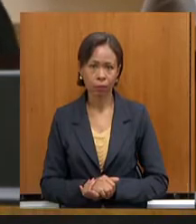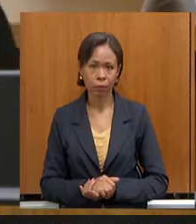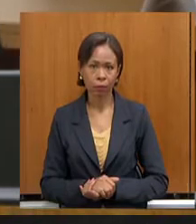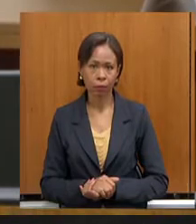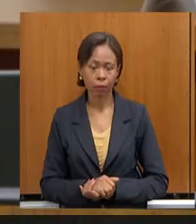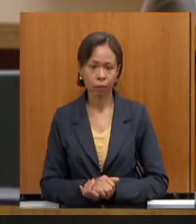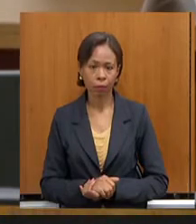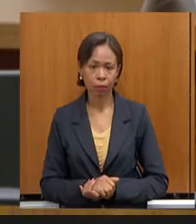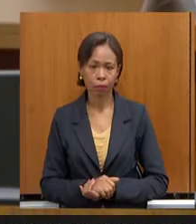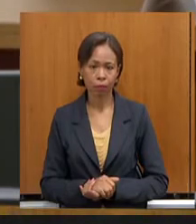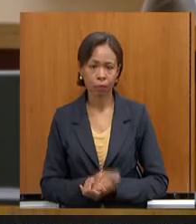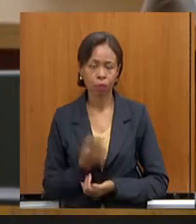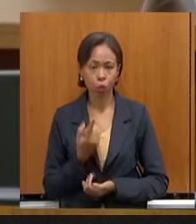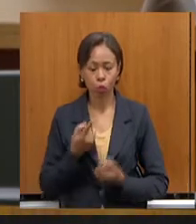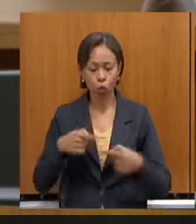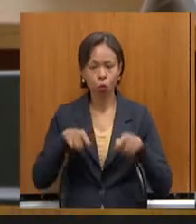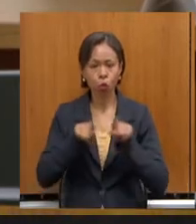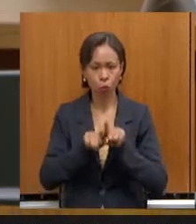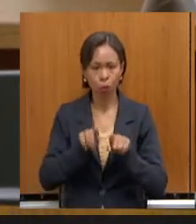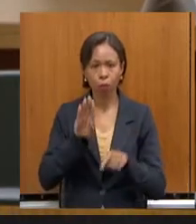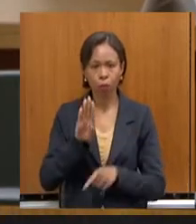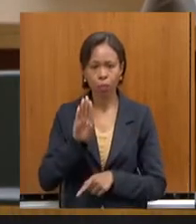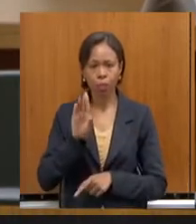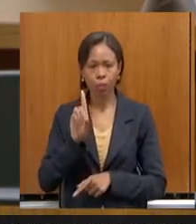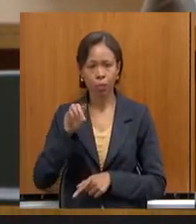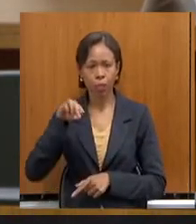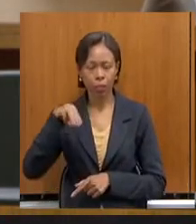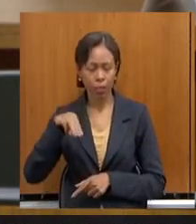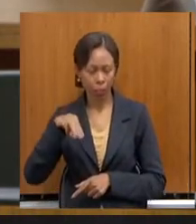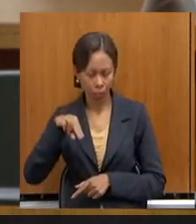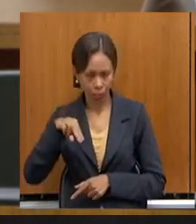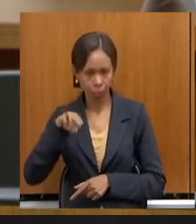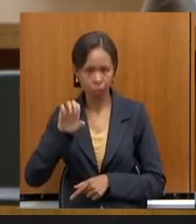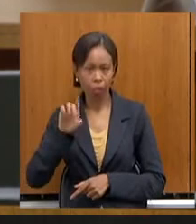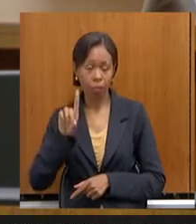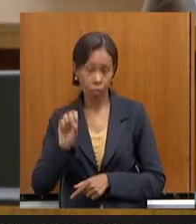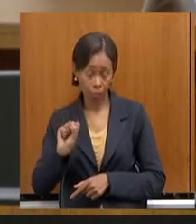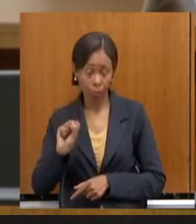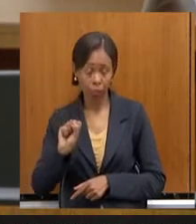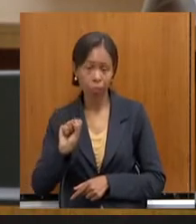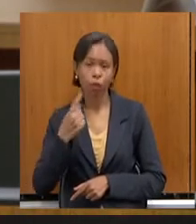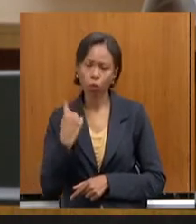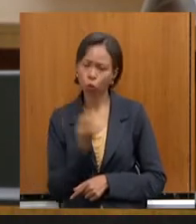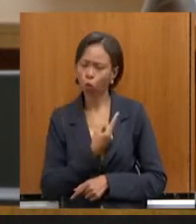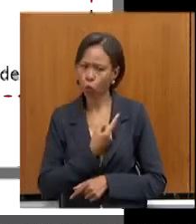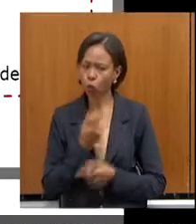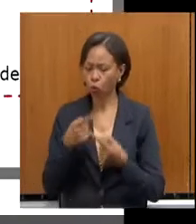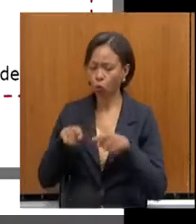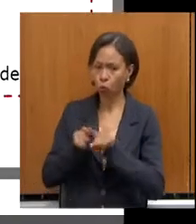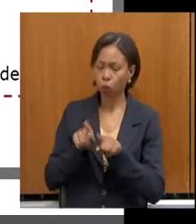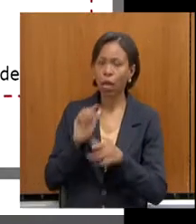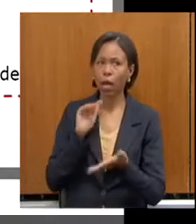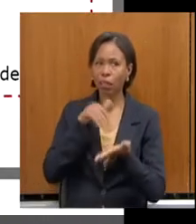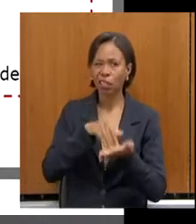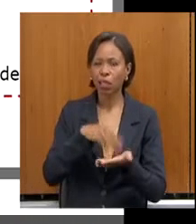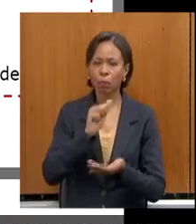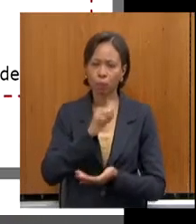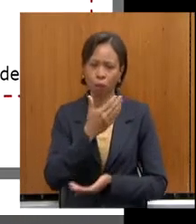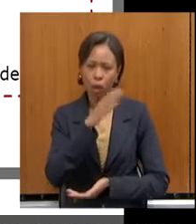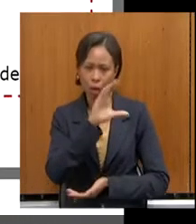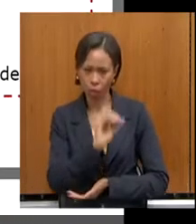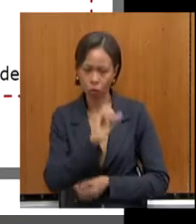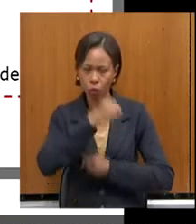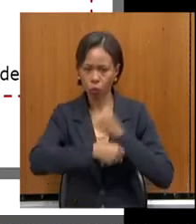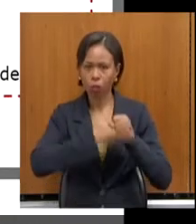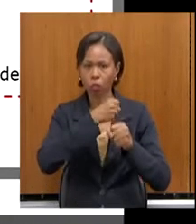nós estamos trabalhando com Ben 10 com essas outras unidades é a o nosso cronograma é que Até março do ano que vem a gente